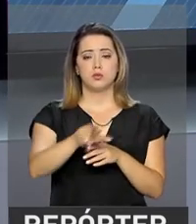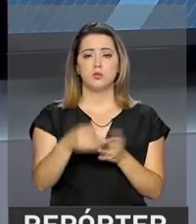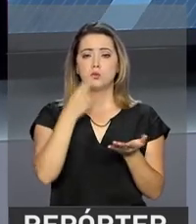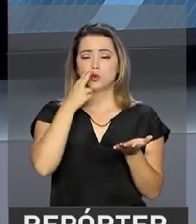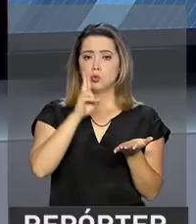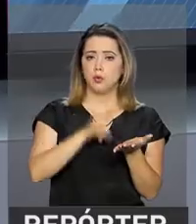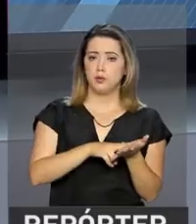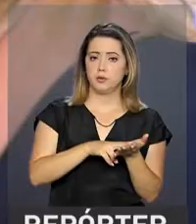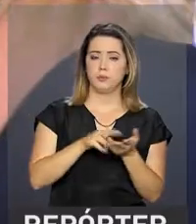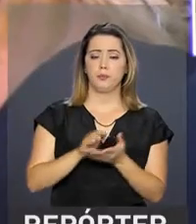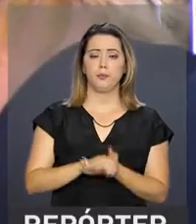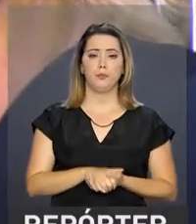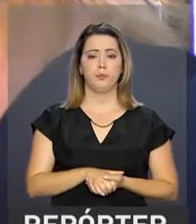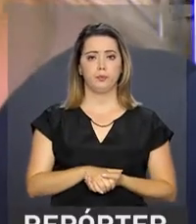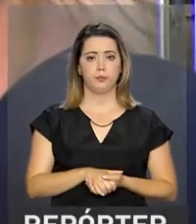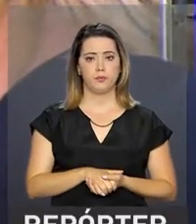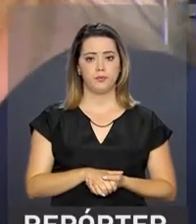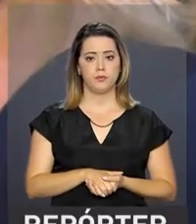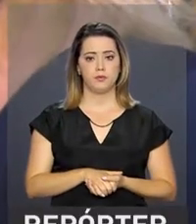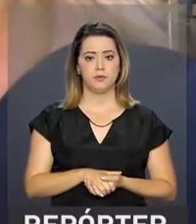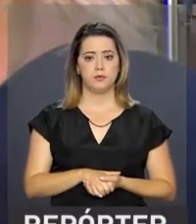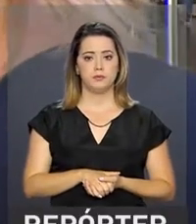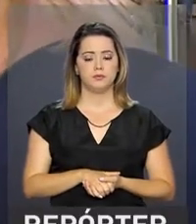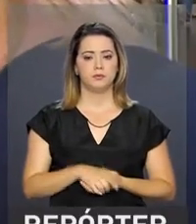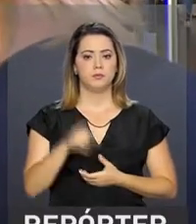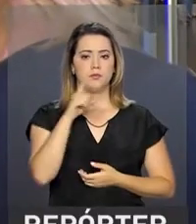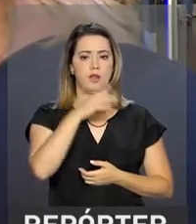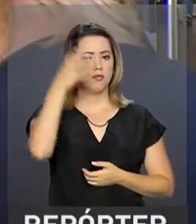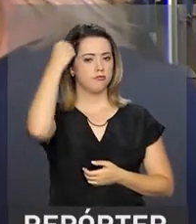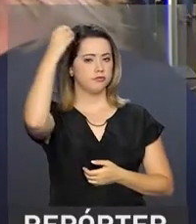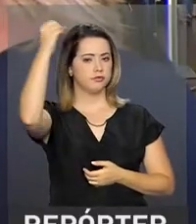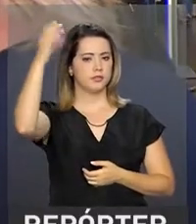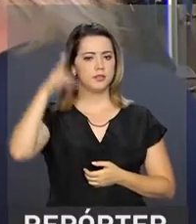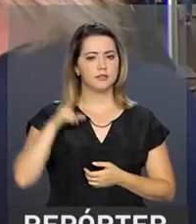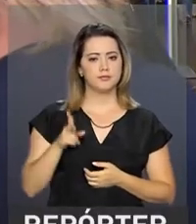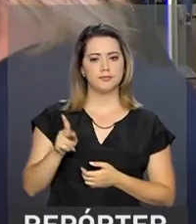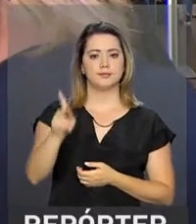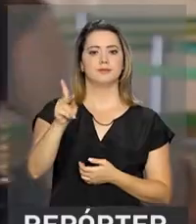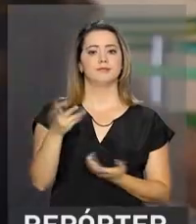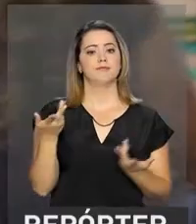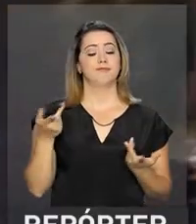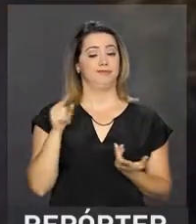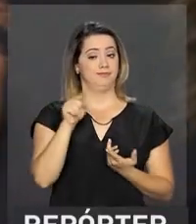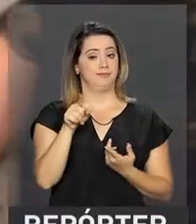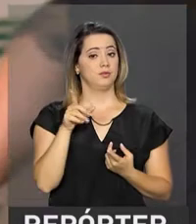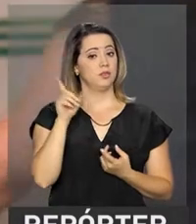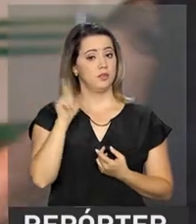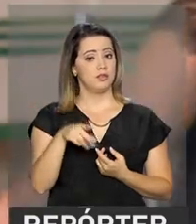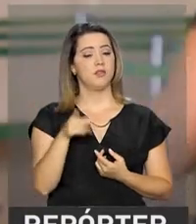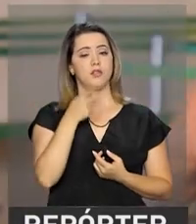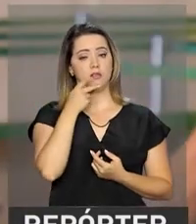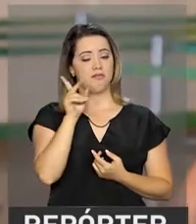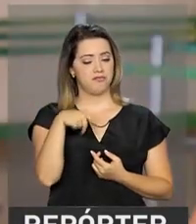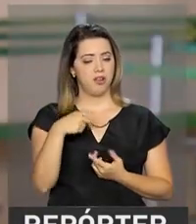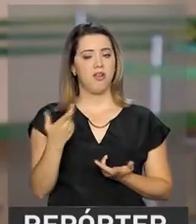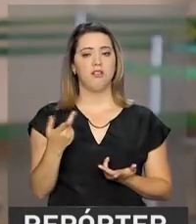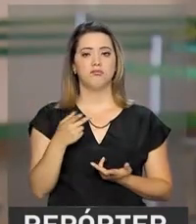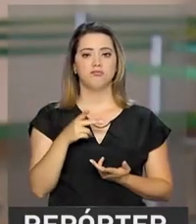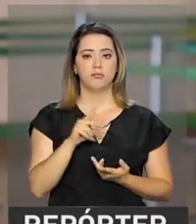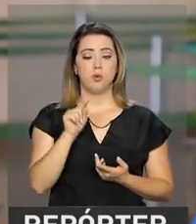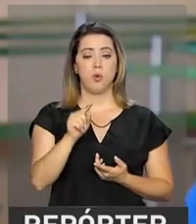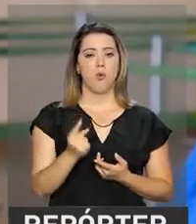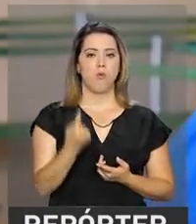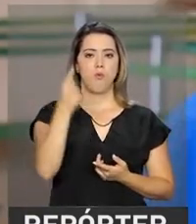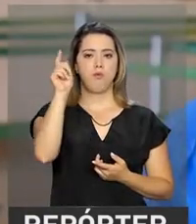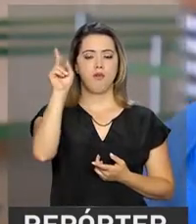correios mariângela uma viajante profissional e é assim que ela mesma se define pelo